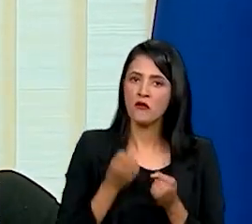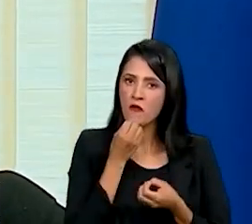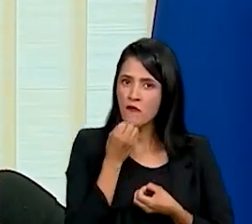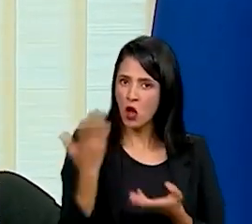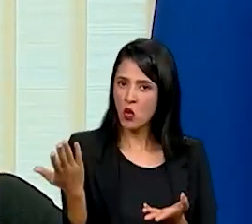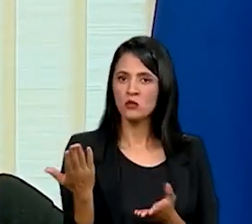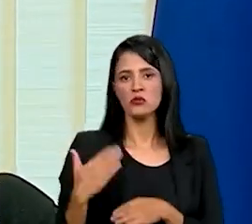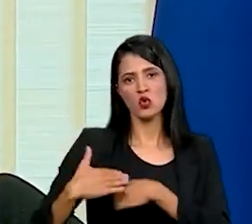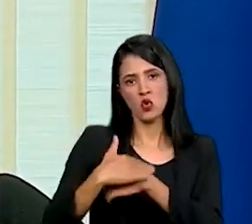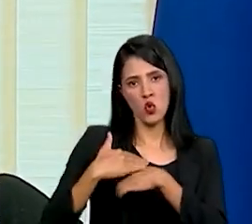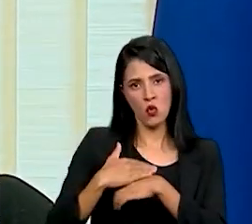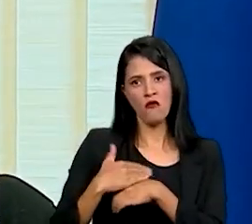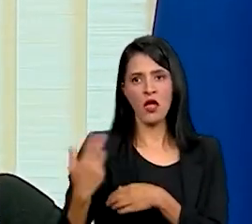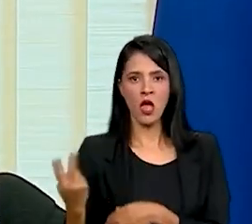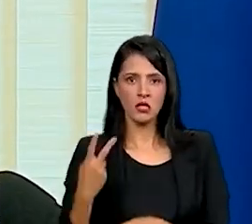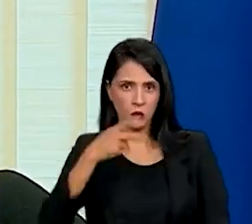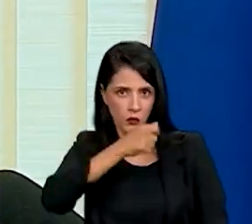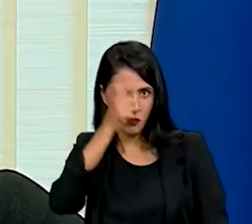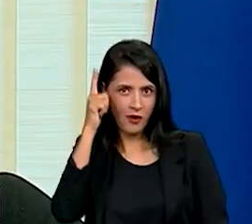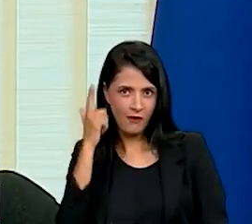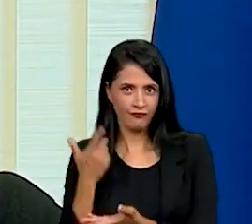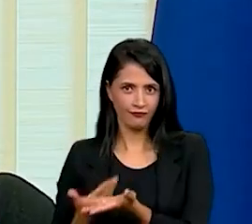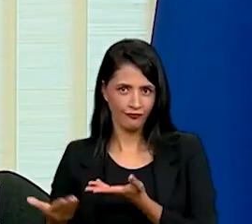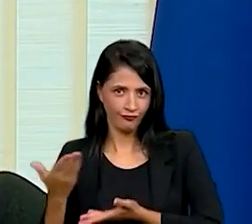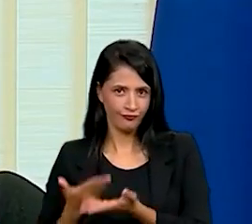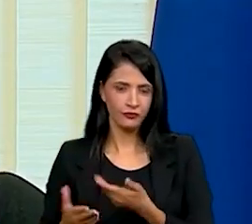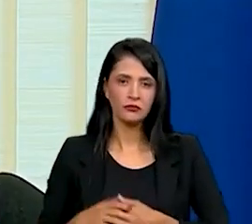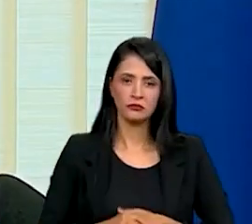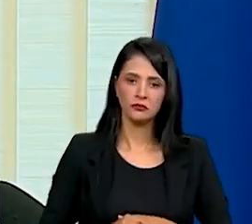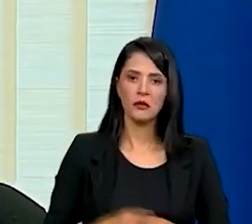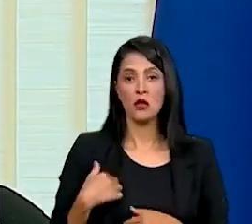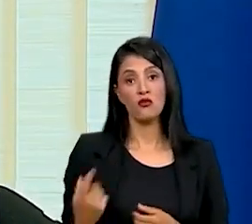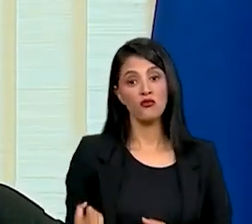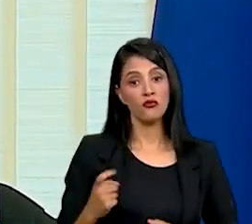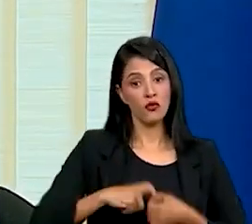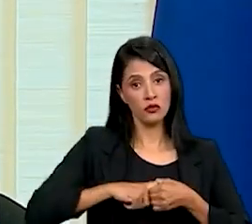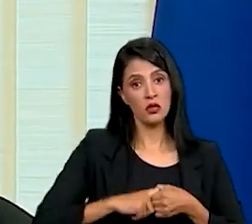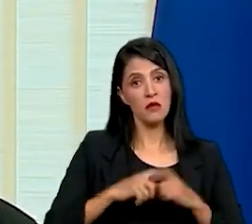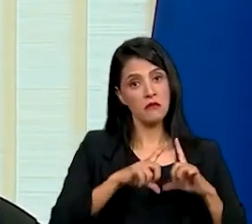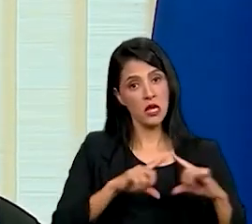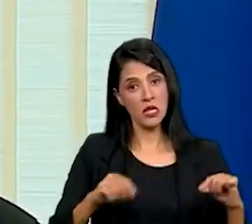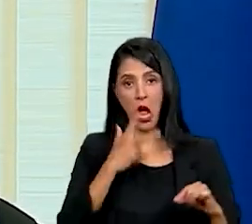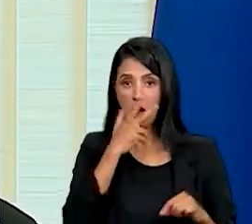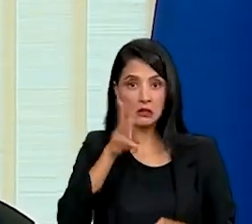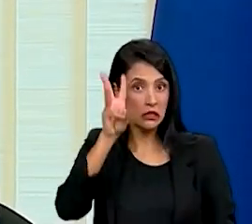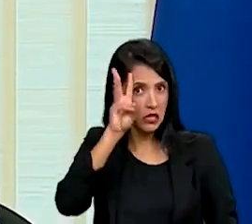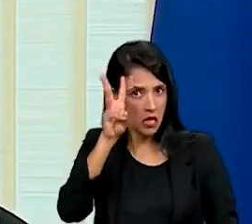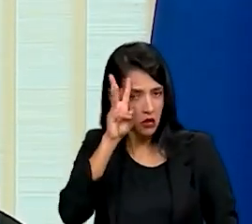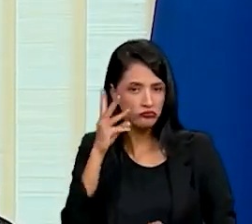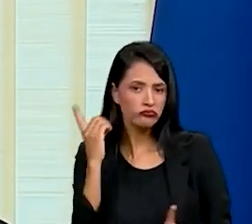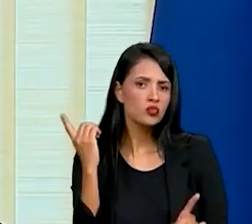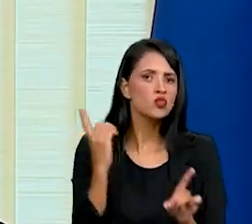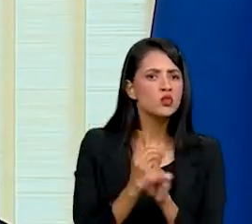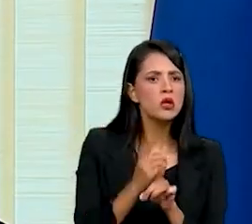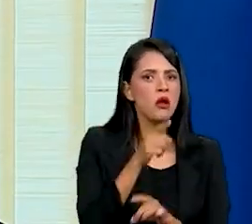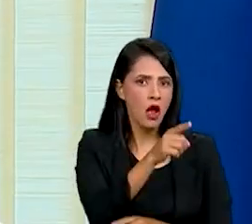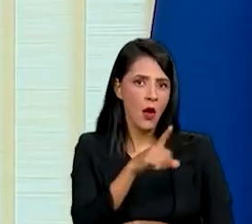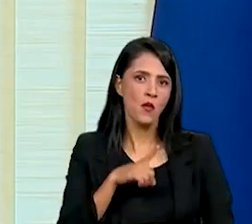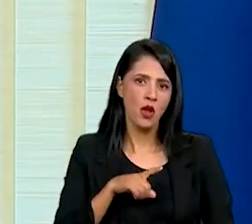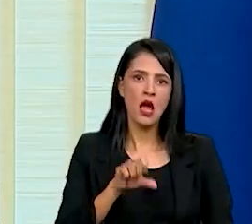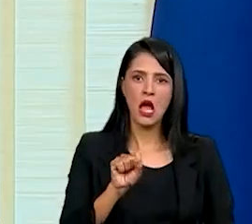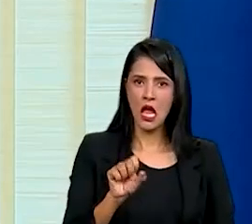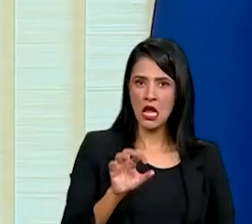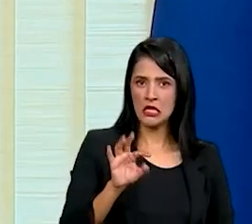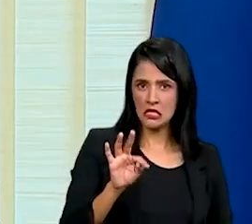a conversa a Alexandre de Moraes. Voltei a Brasília, se não me engano, foi numa terça-feira, nós nos encontramos lá no